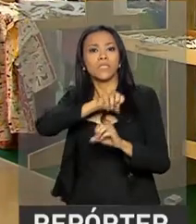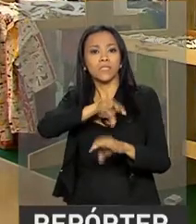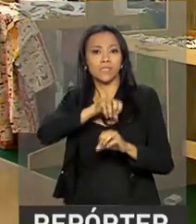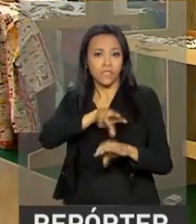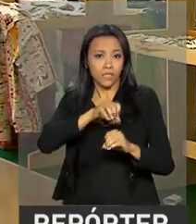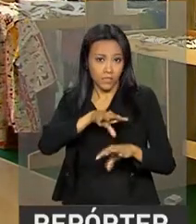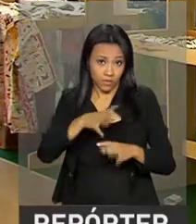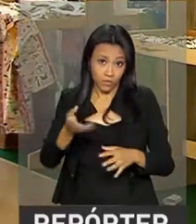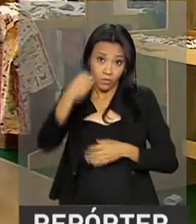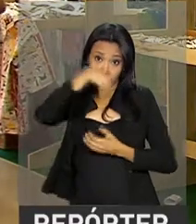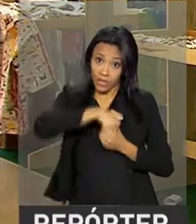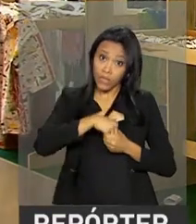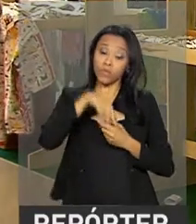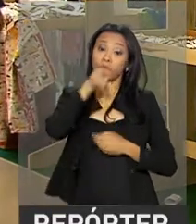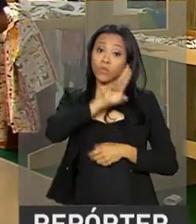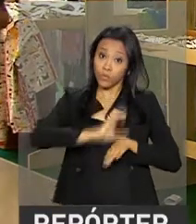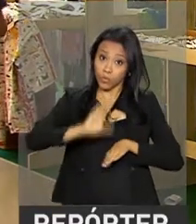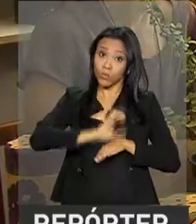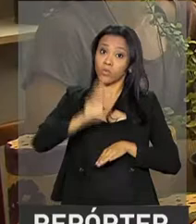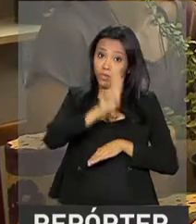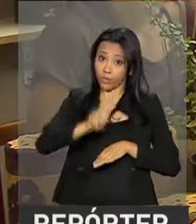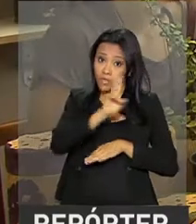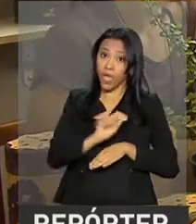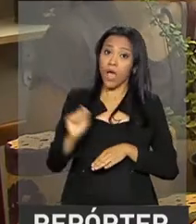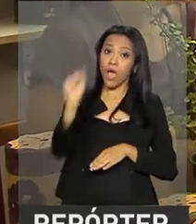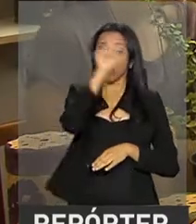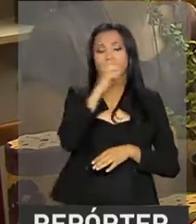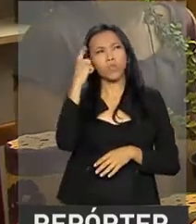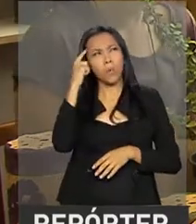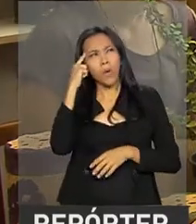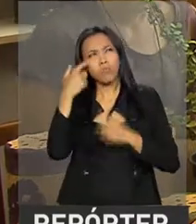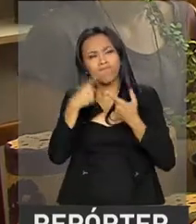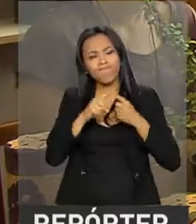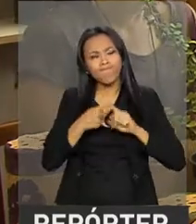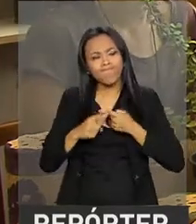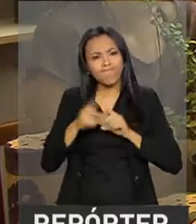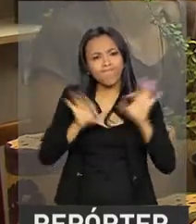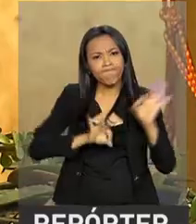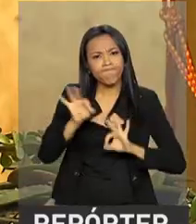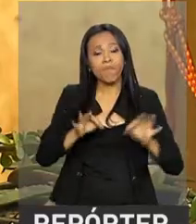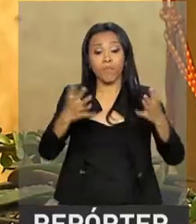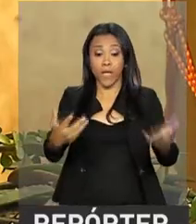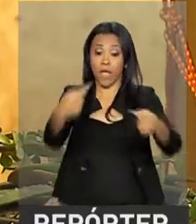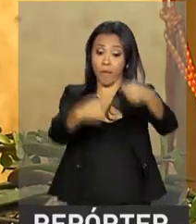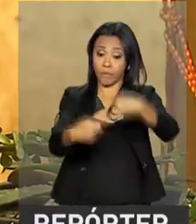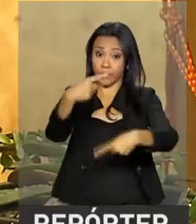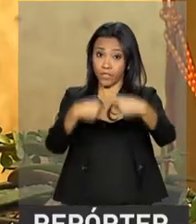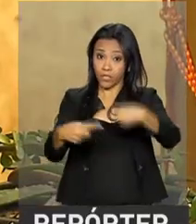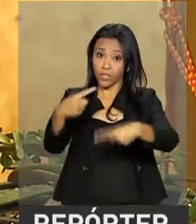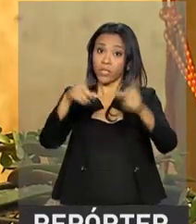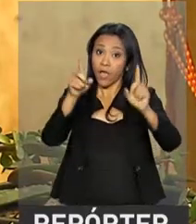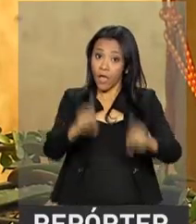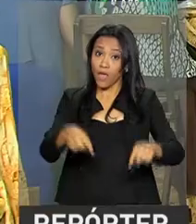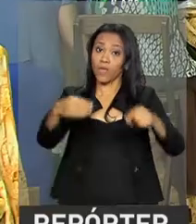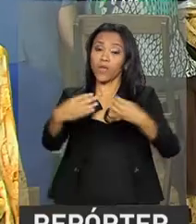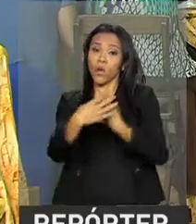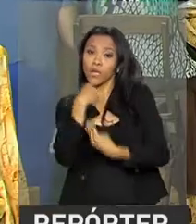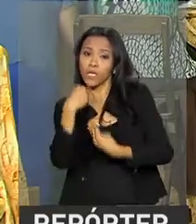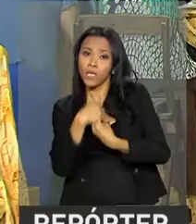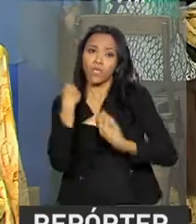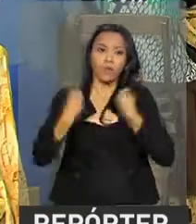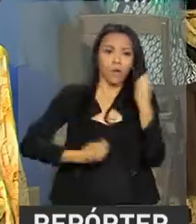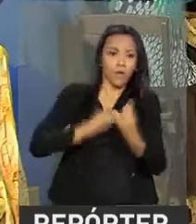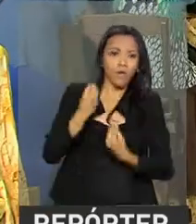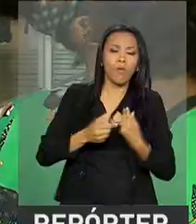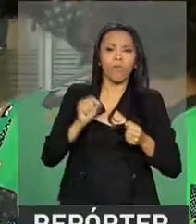nas universidades, nos institutos federais. A política nacional é que direciona e dá todo esse conjunto de iniciativas